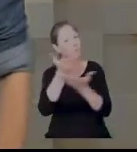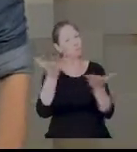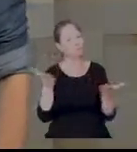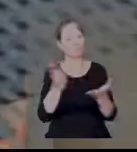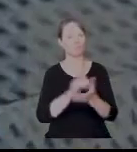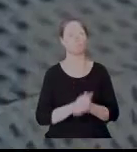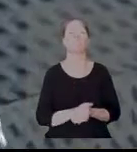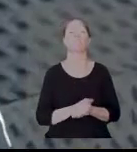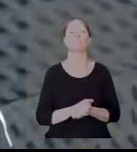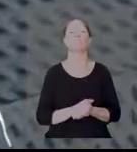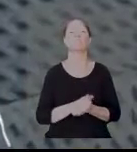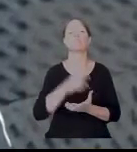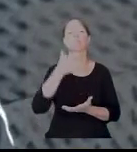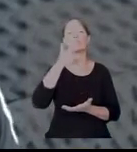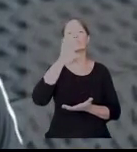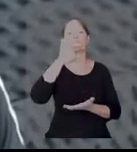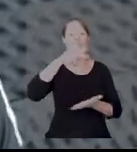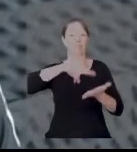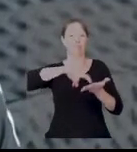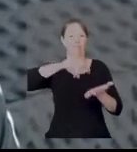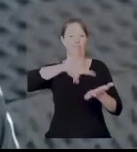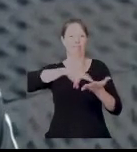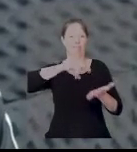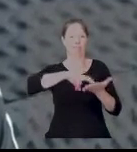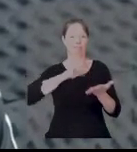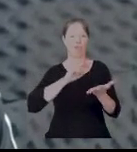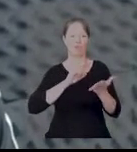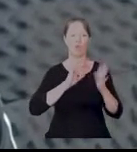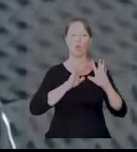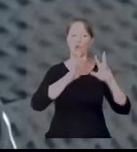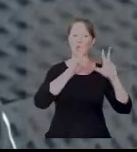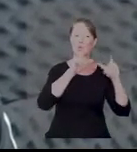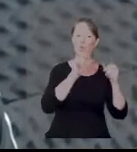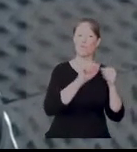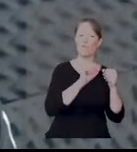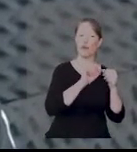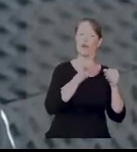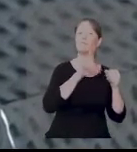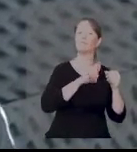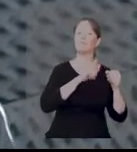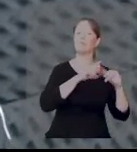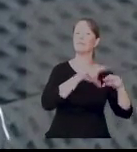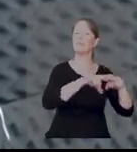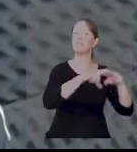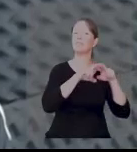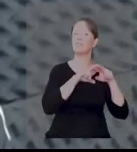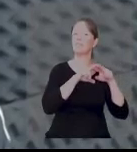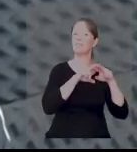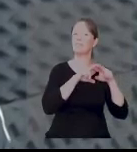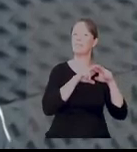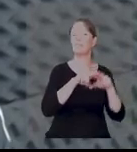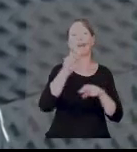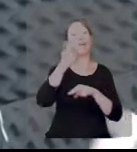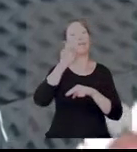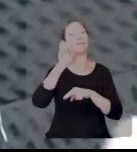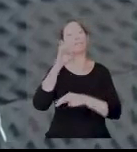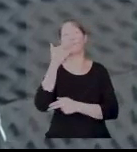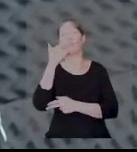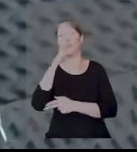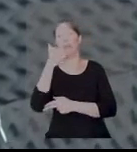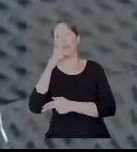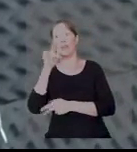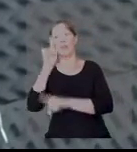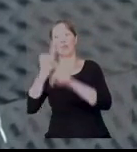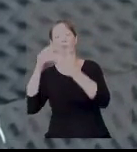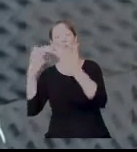Dudu! Alegria. Toda reação tem uma causa. Se estamos alegres, foi uma coisa